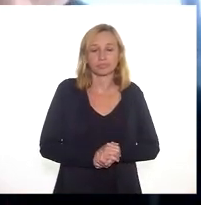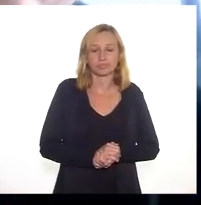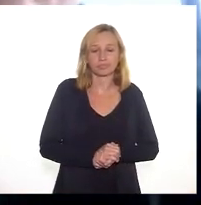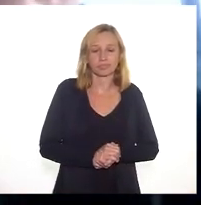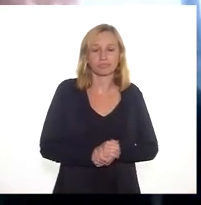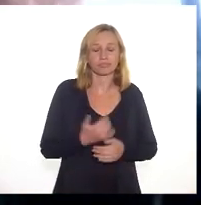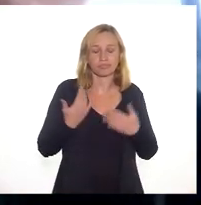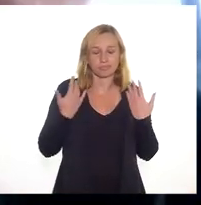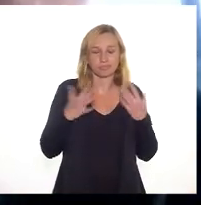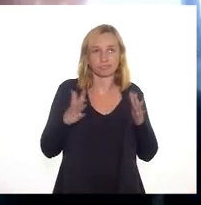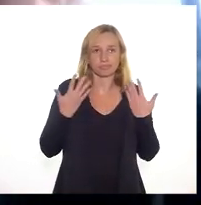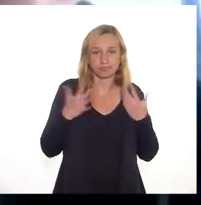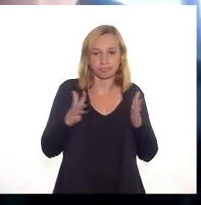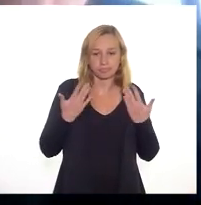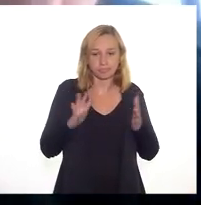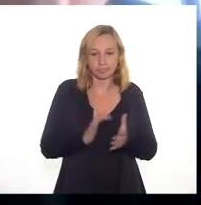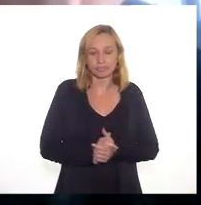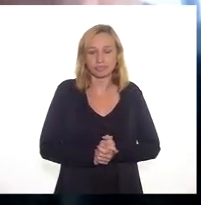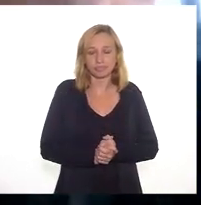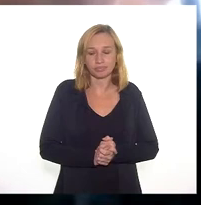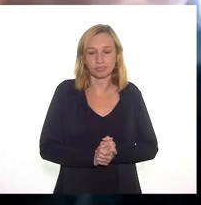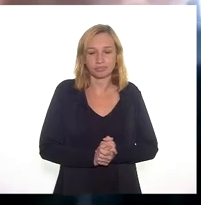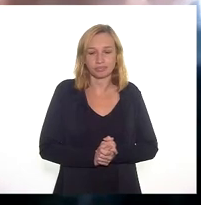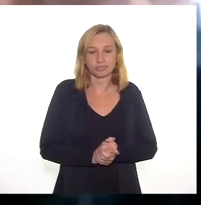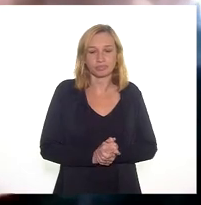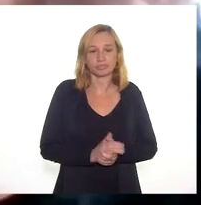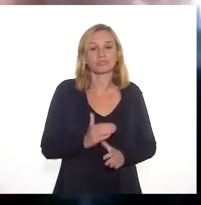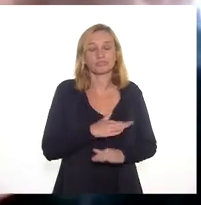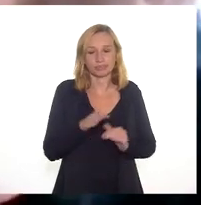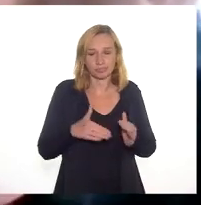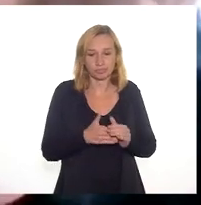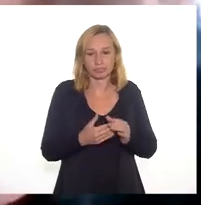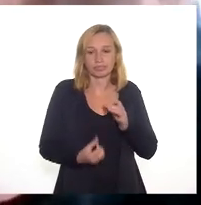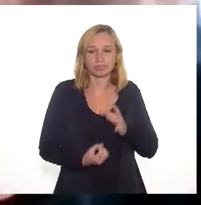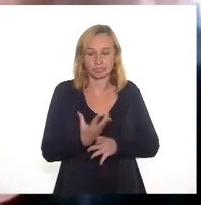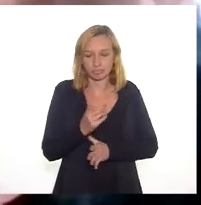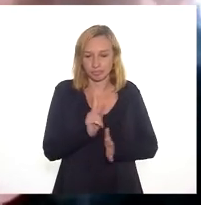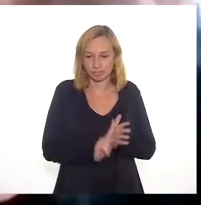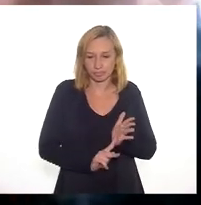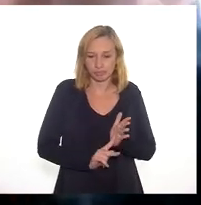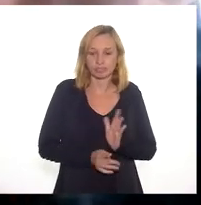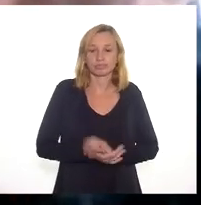desde logo, parabenizando os seus autores todos,